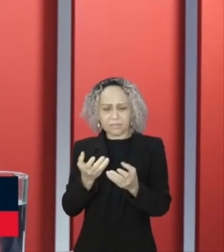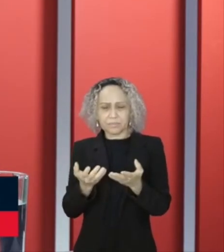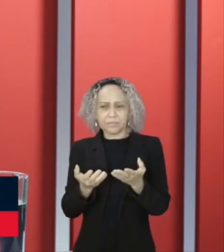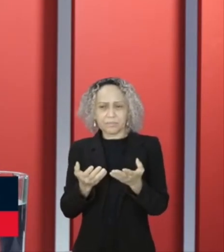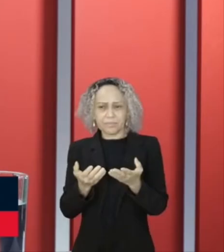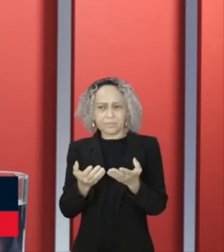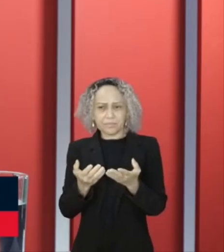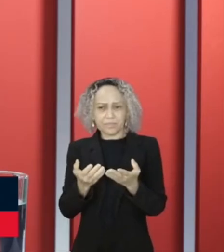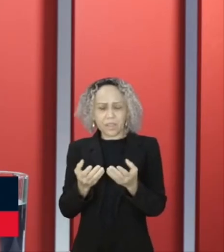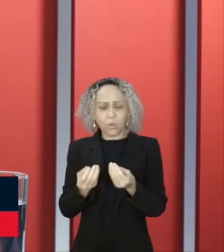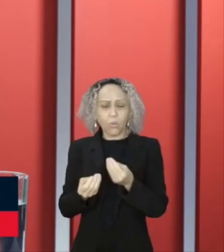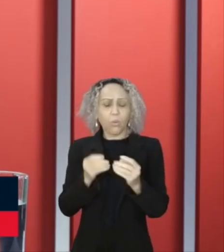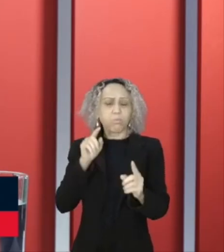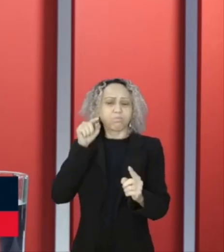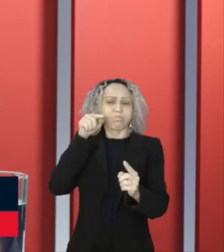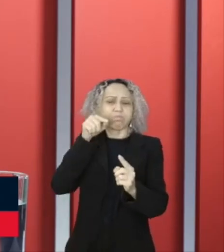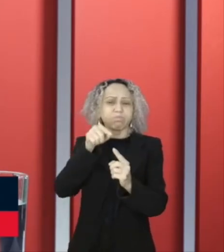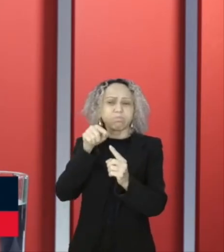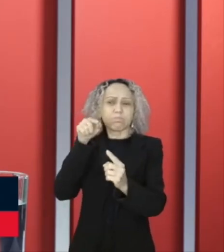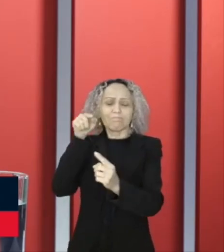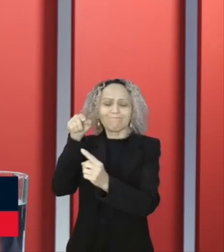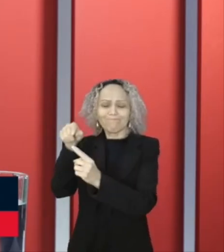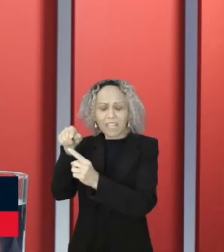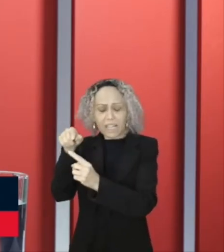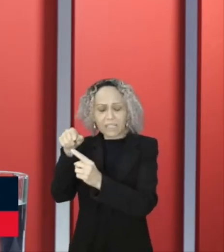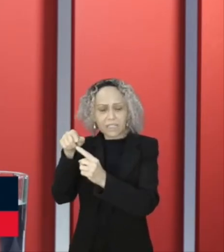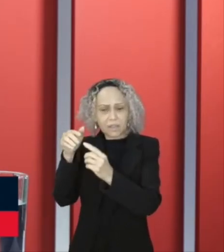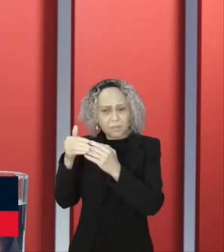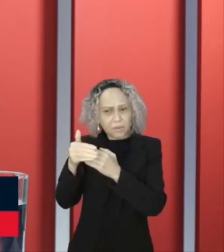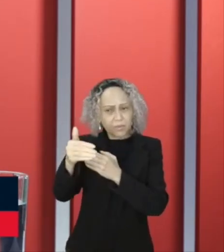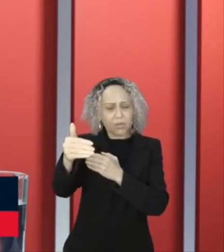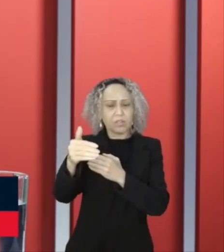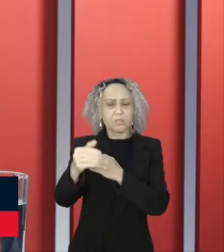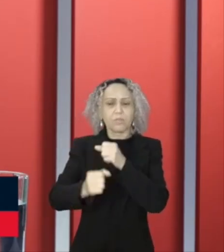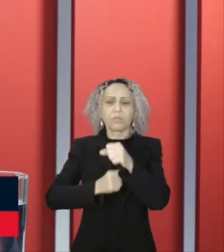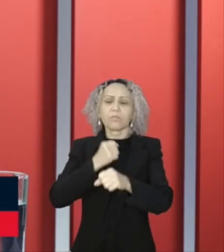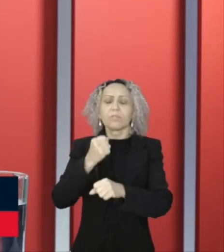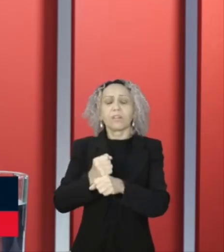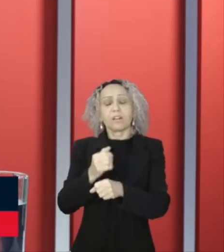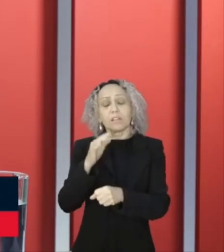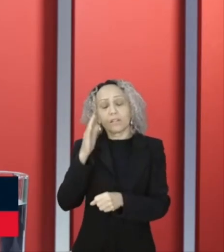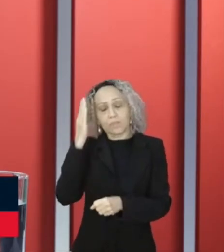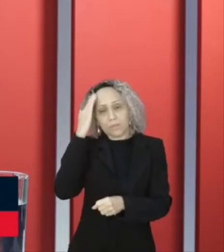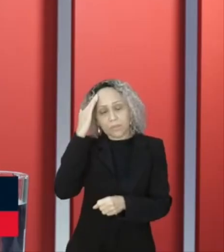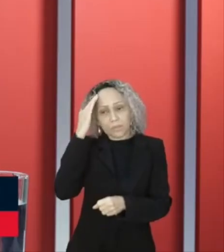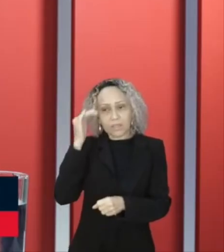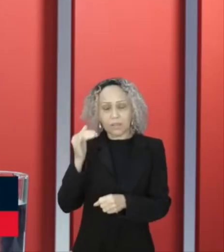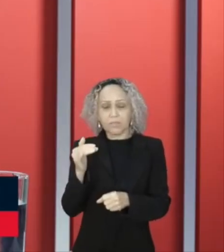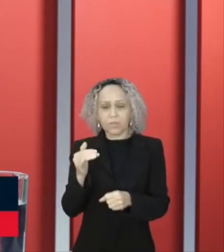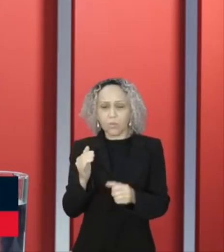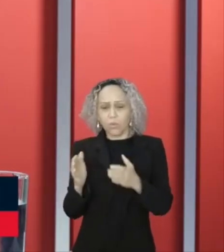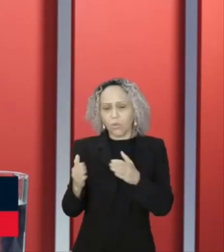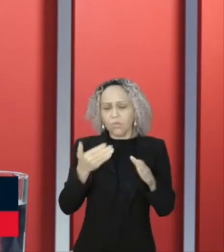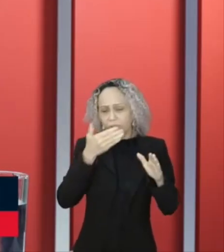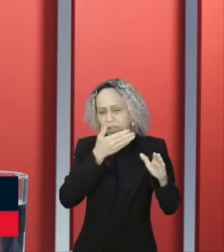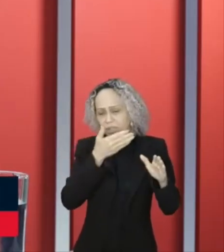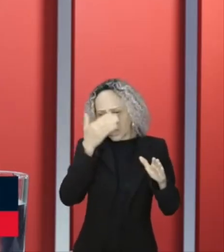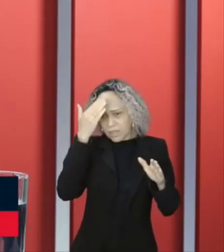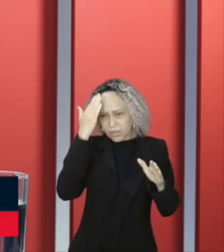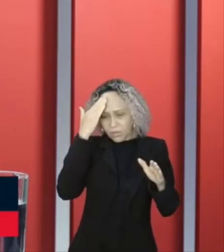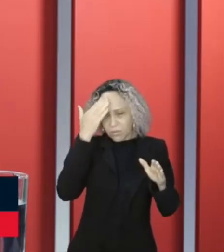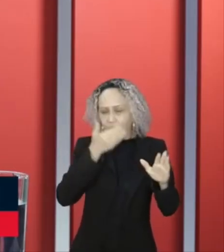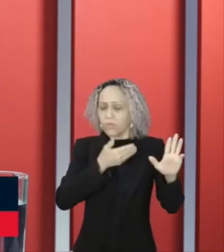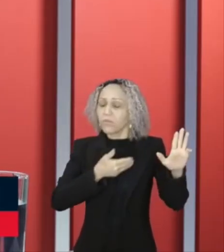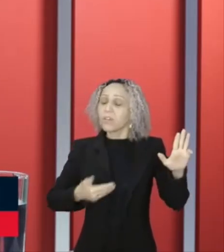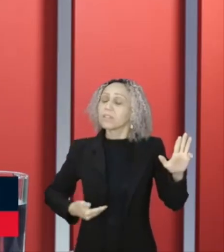pela sociedade civil e pelo próprio governo, para que em 4 anos os recursos sejam suficientes para atingir essas metas